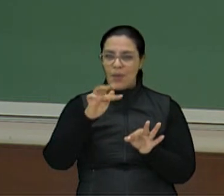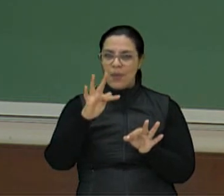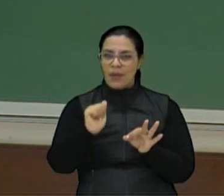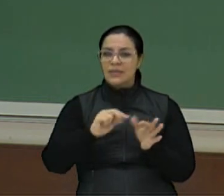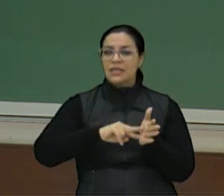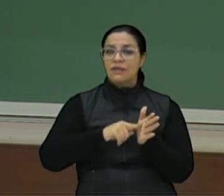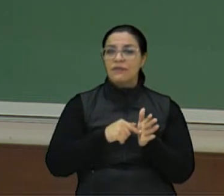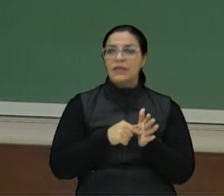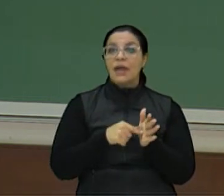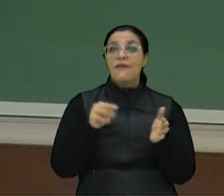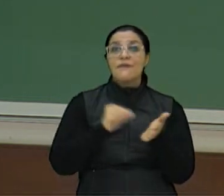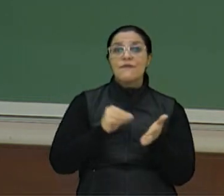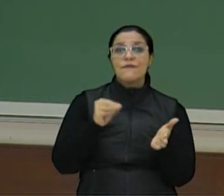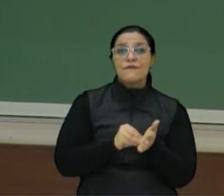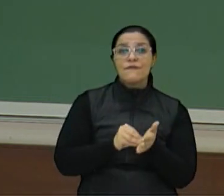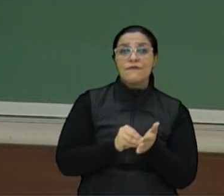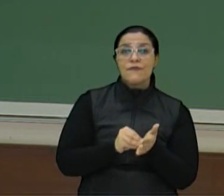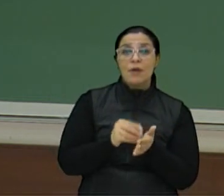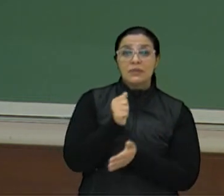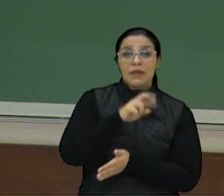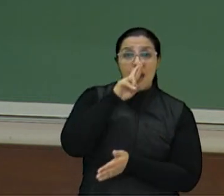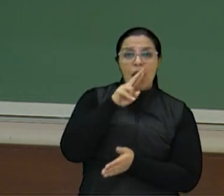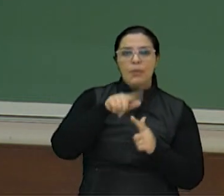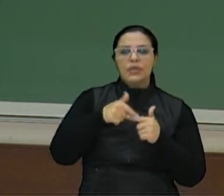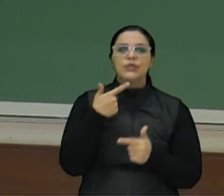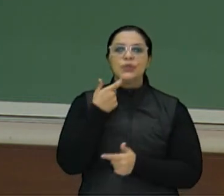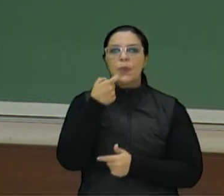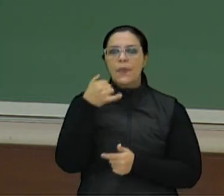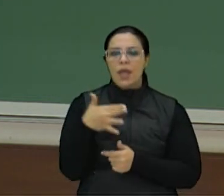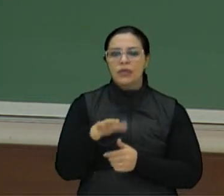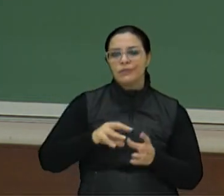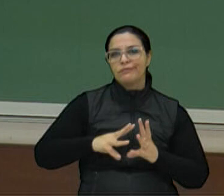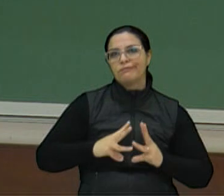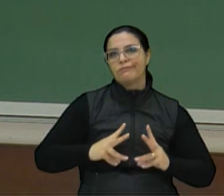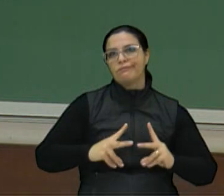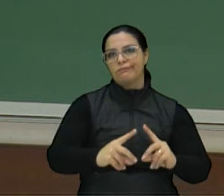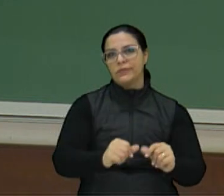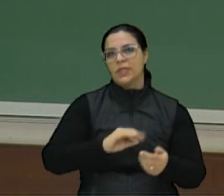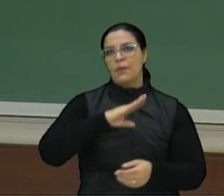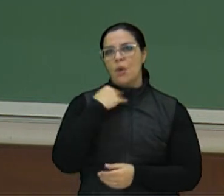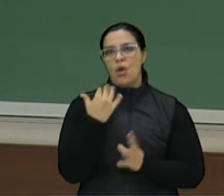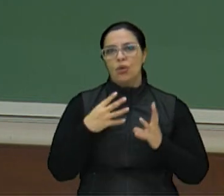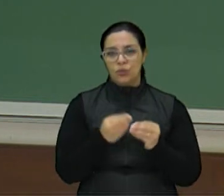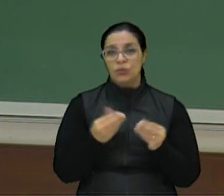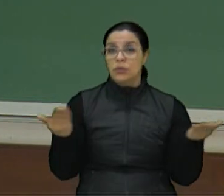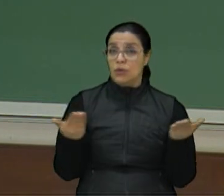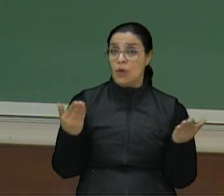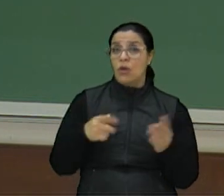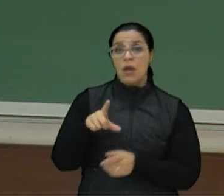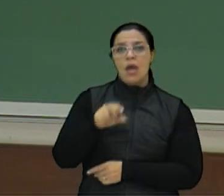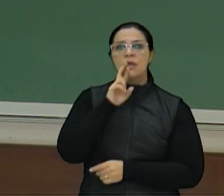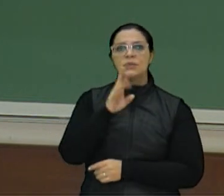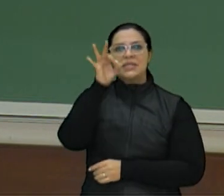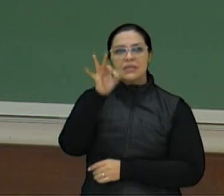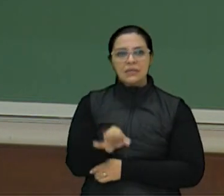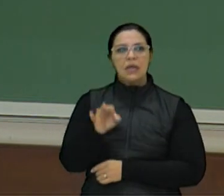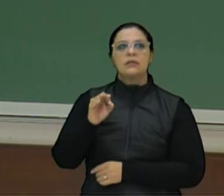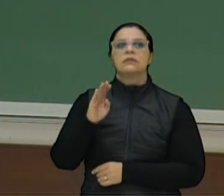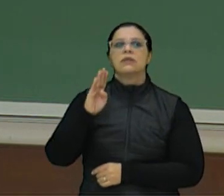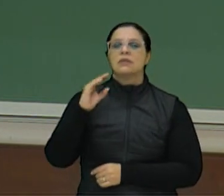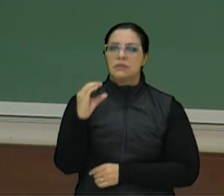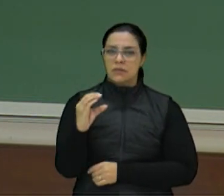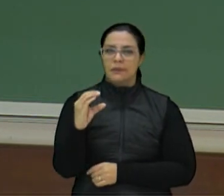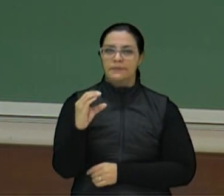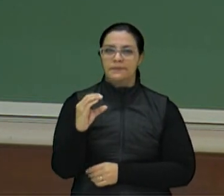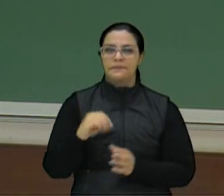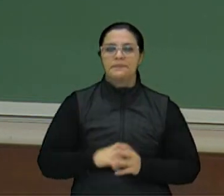que existe ali, é um lago que está eutrofizado. Mas, neste caso, a questão do aquecimento global é o efeito